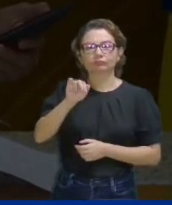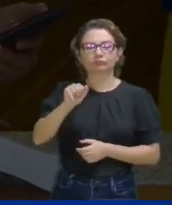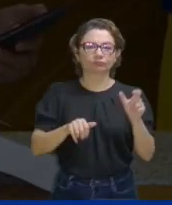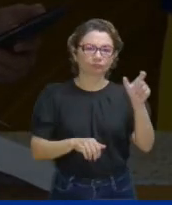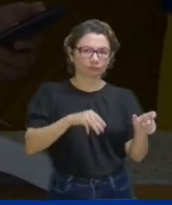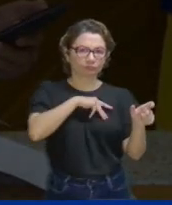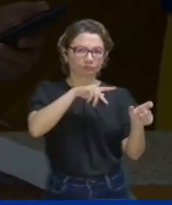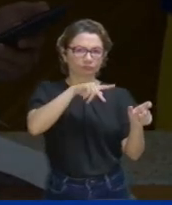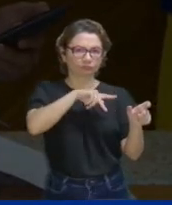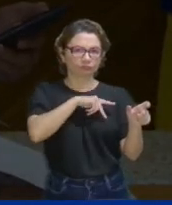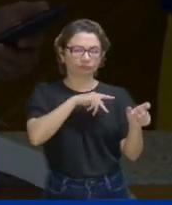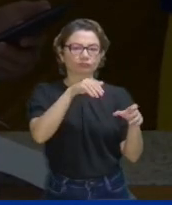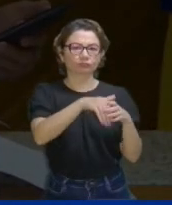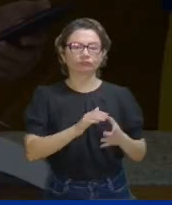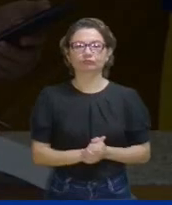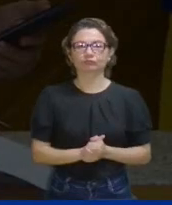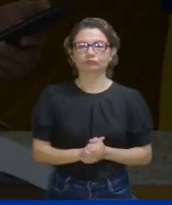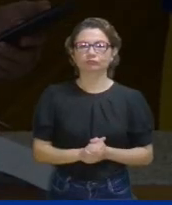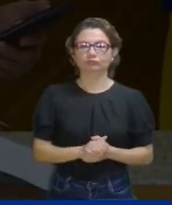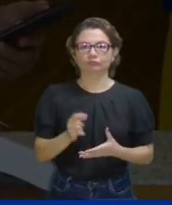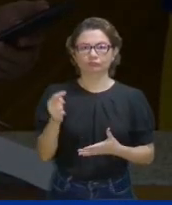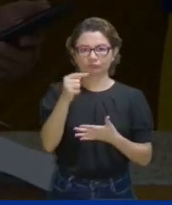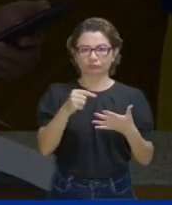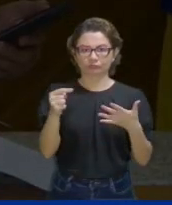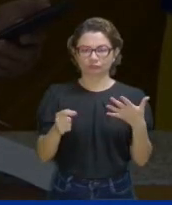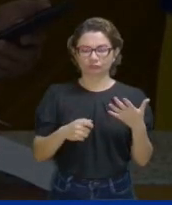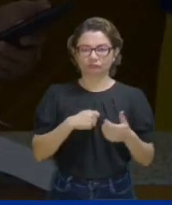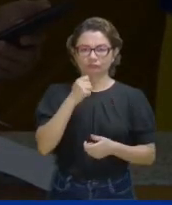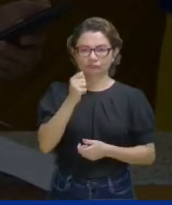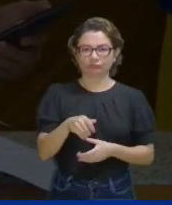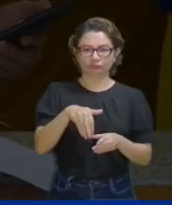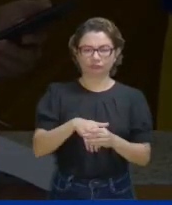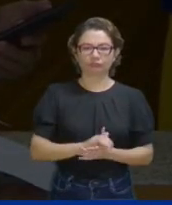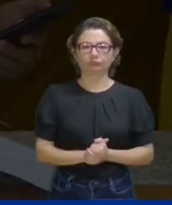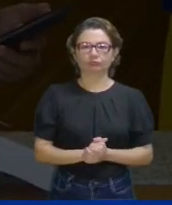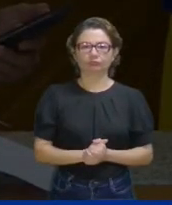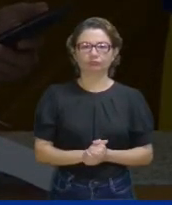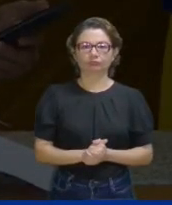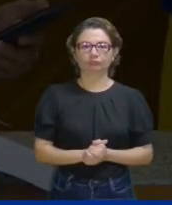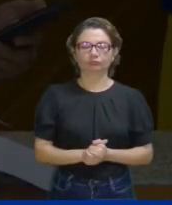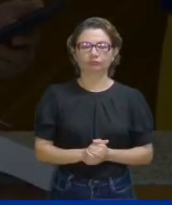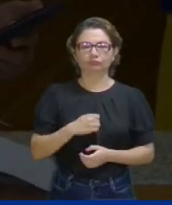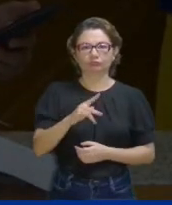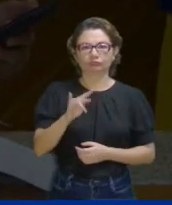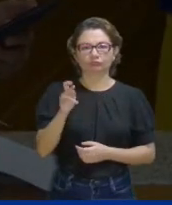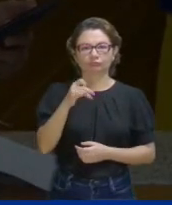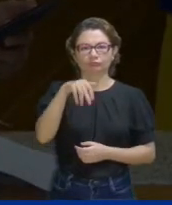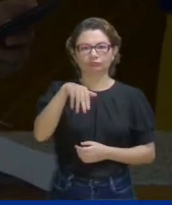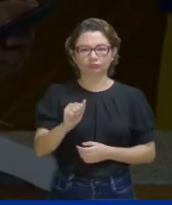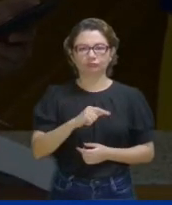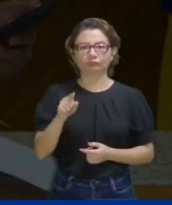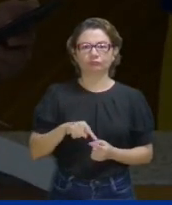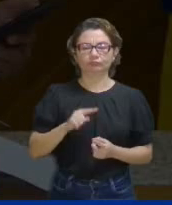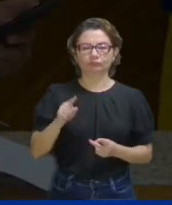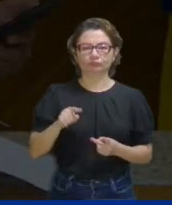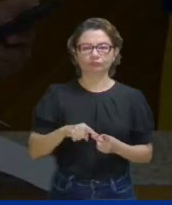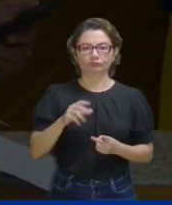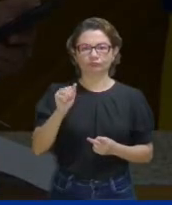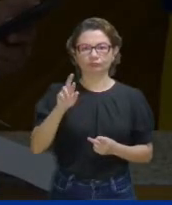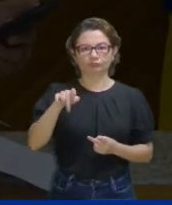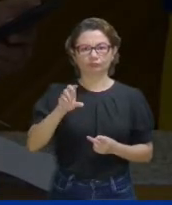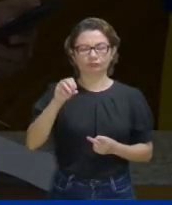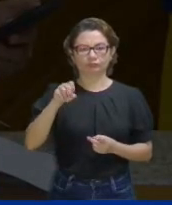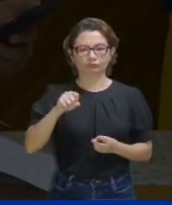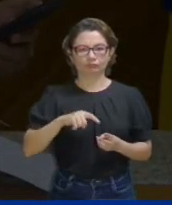do Ministério Público Eleitoral. Atuarão como vogais juíza Tina Souza e os juízes